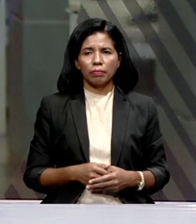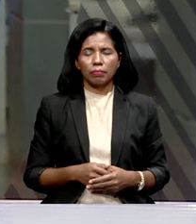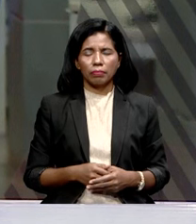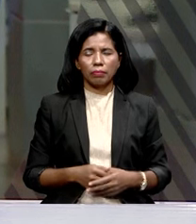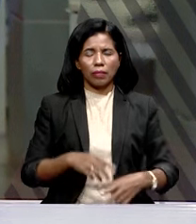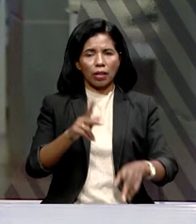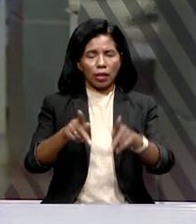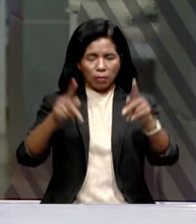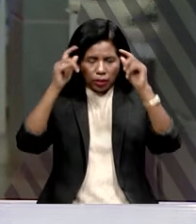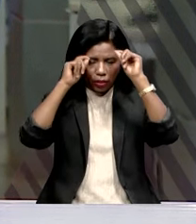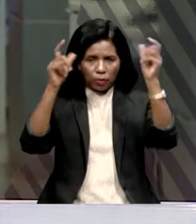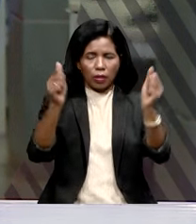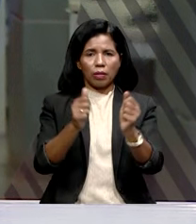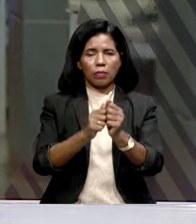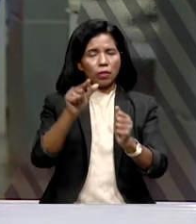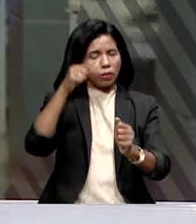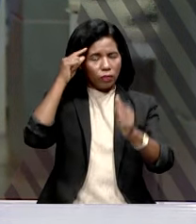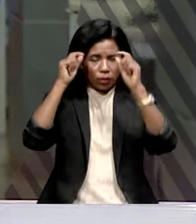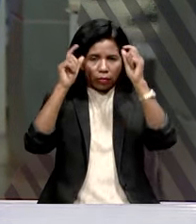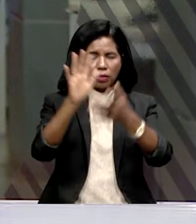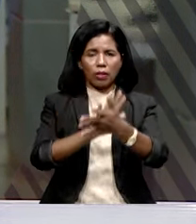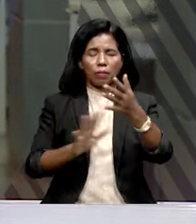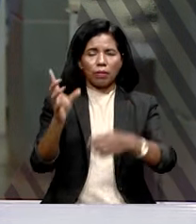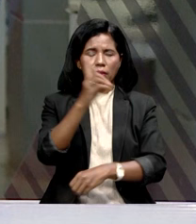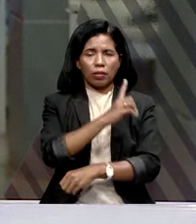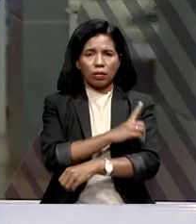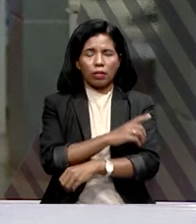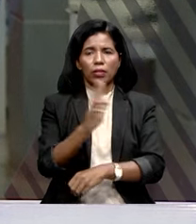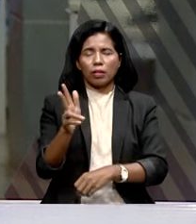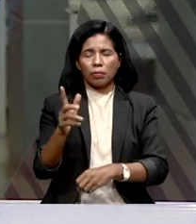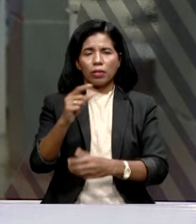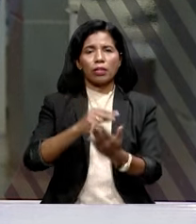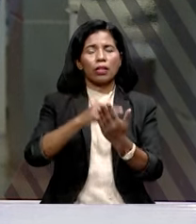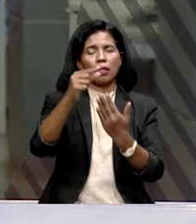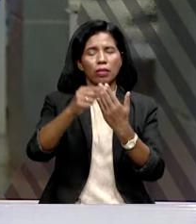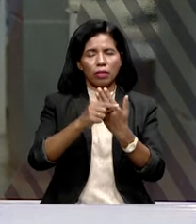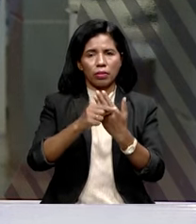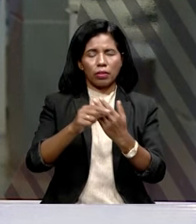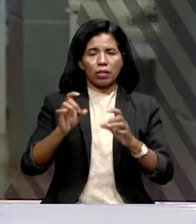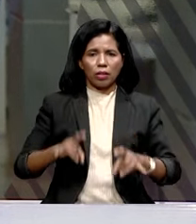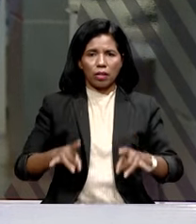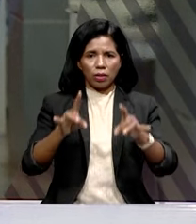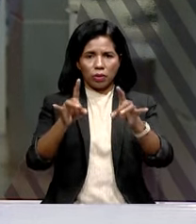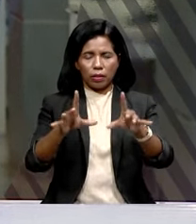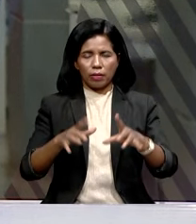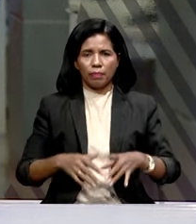Comunidade timorense junto com o governo Timor-Leste celebra agora uma consulta popular 30 de agosto e a Darwin, Austrália.